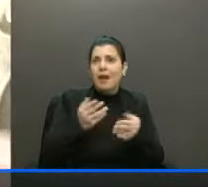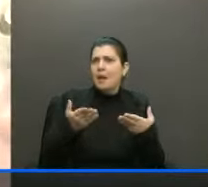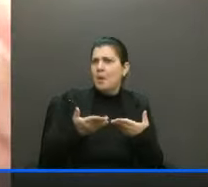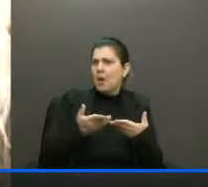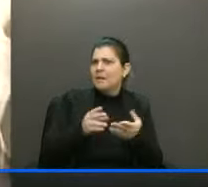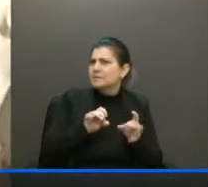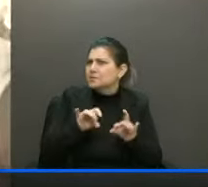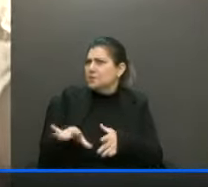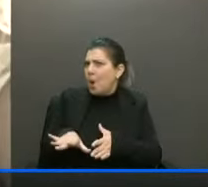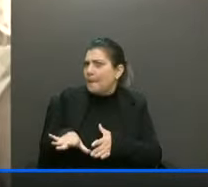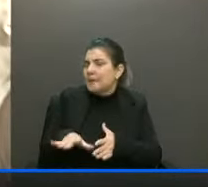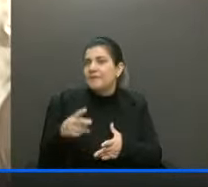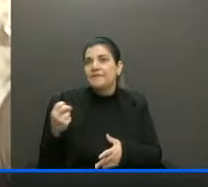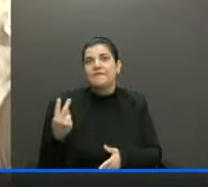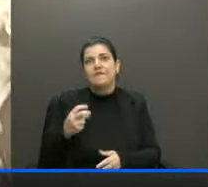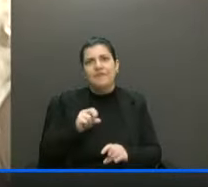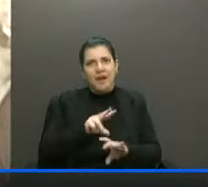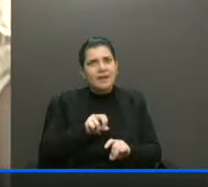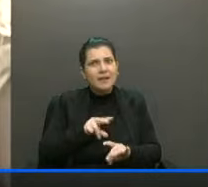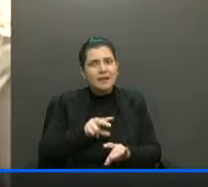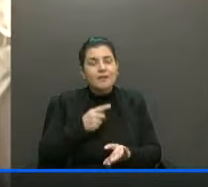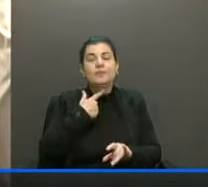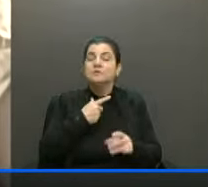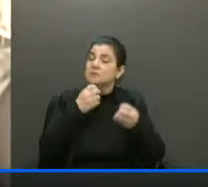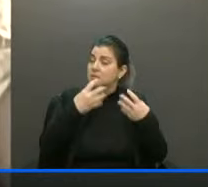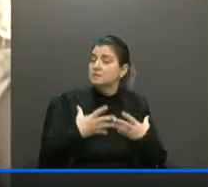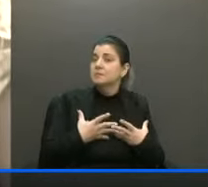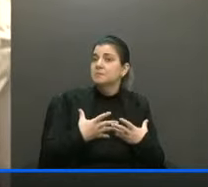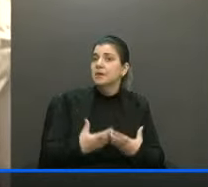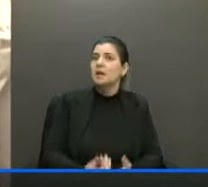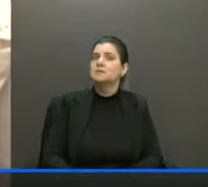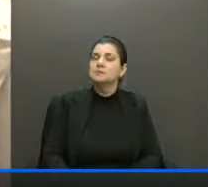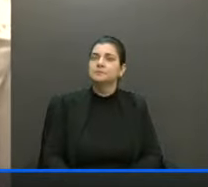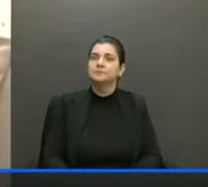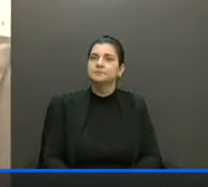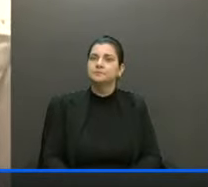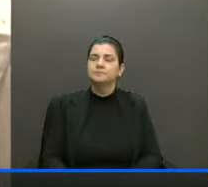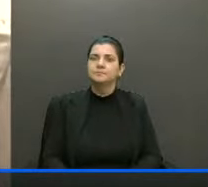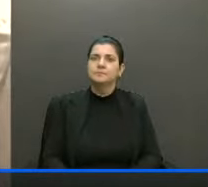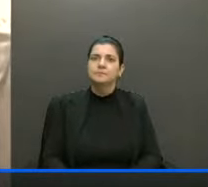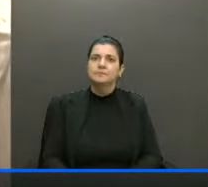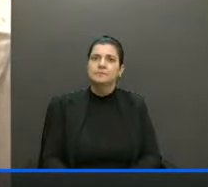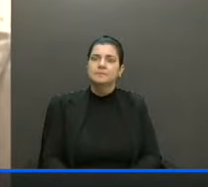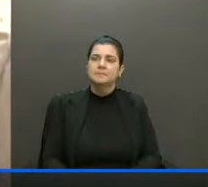Eu gostaria que fosse explicado essa. Como foi feita essa busca ativa?